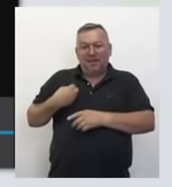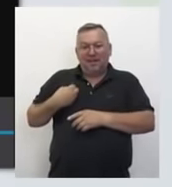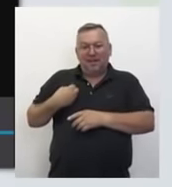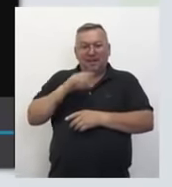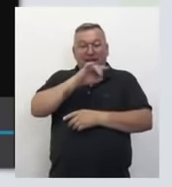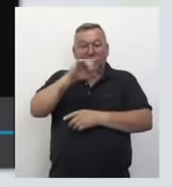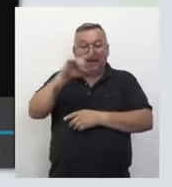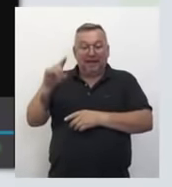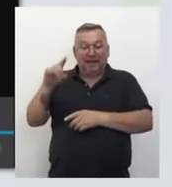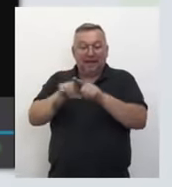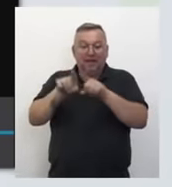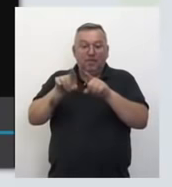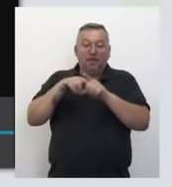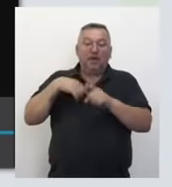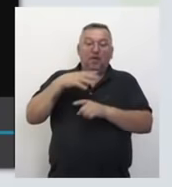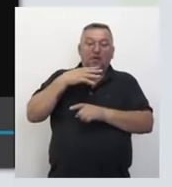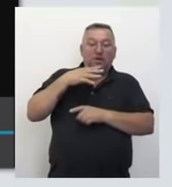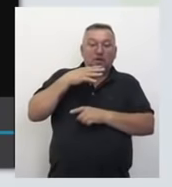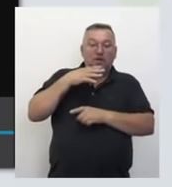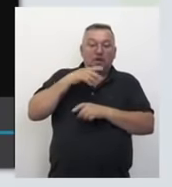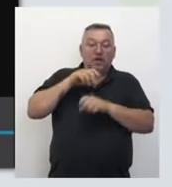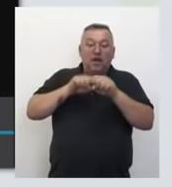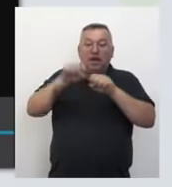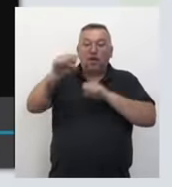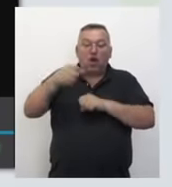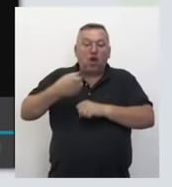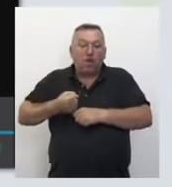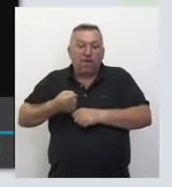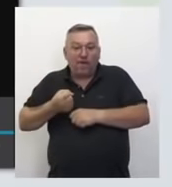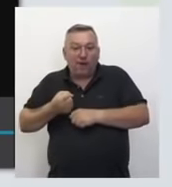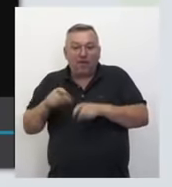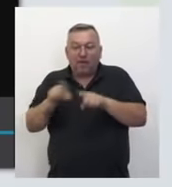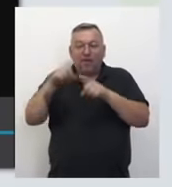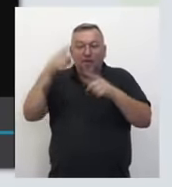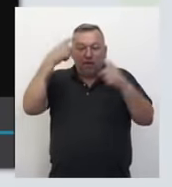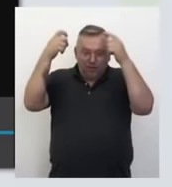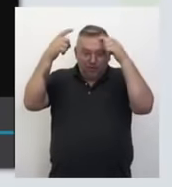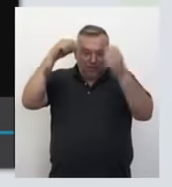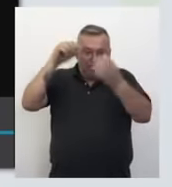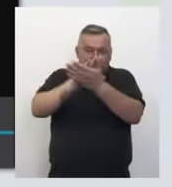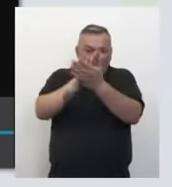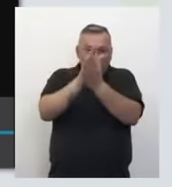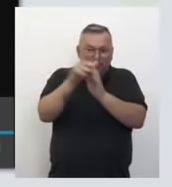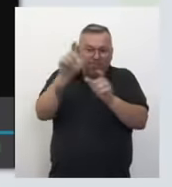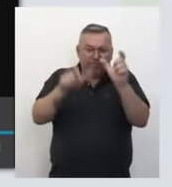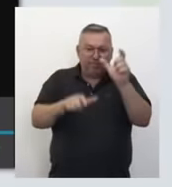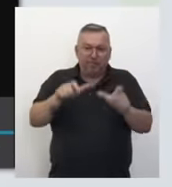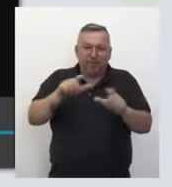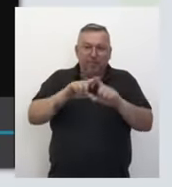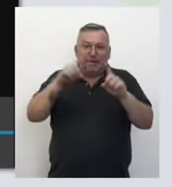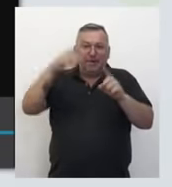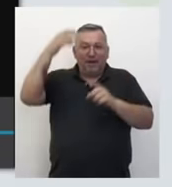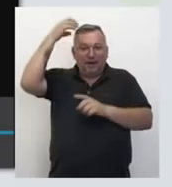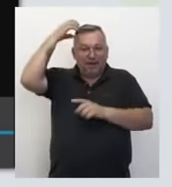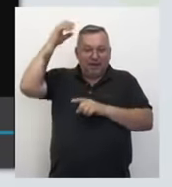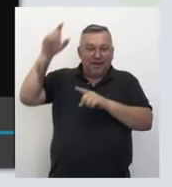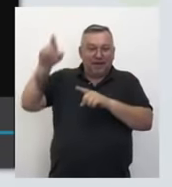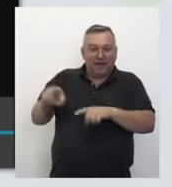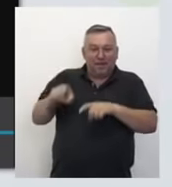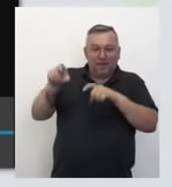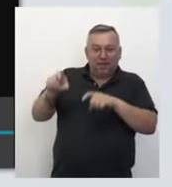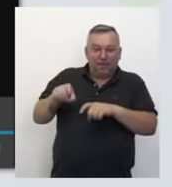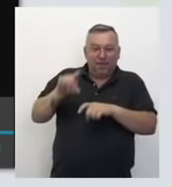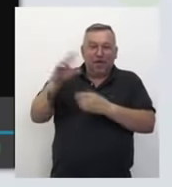Cada caçador e coletor, cada herói e covarde, cada criador e destruidor da civilização, cada rei e camponês,